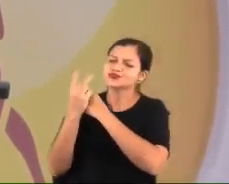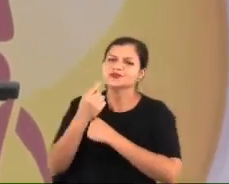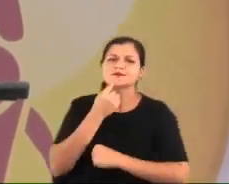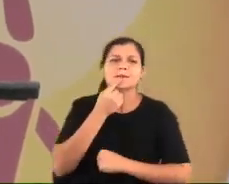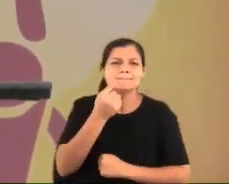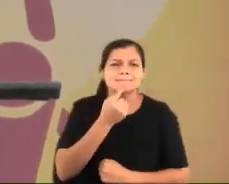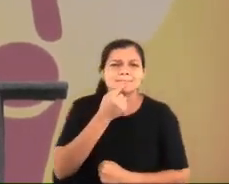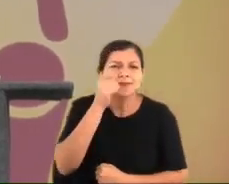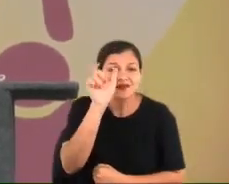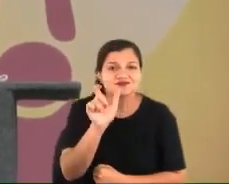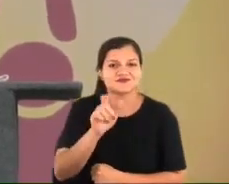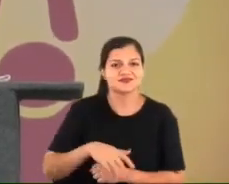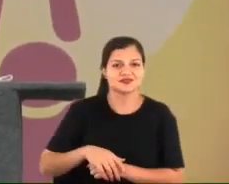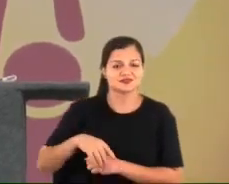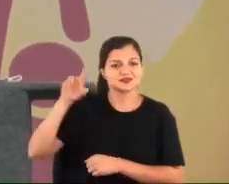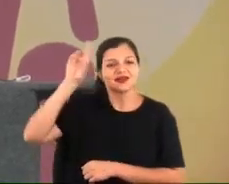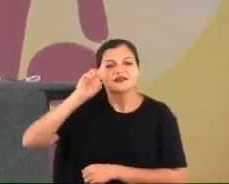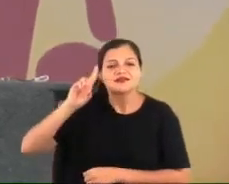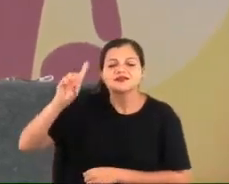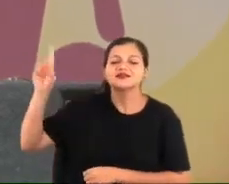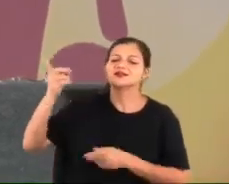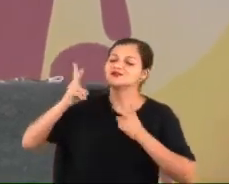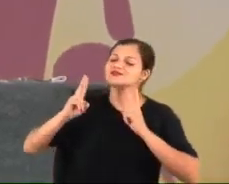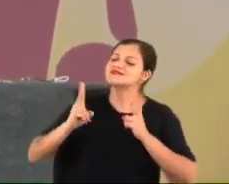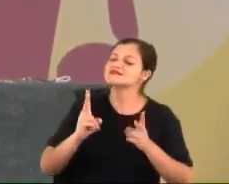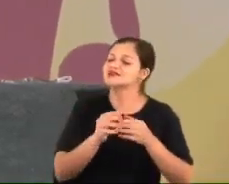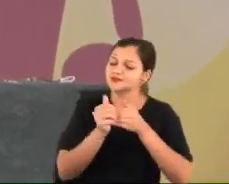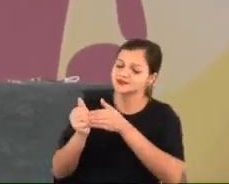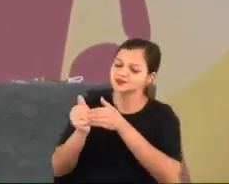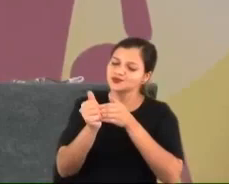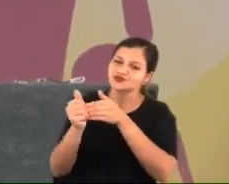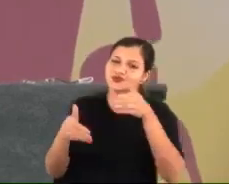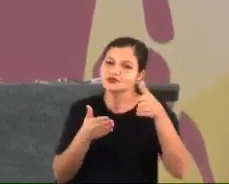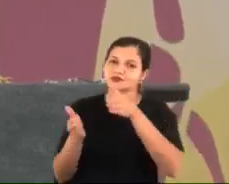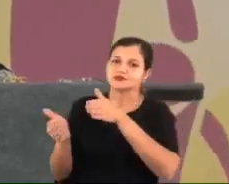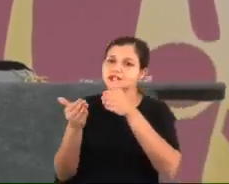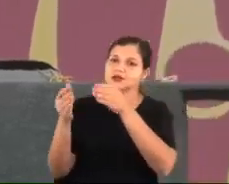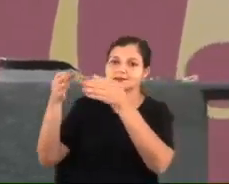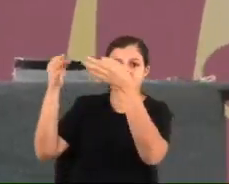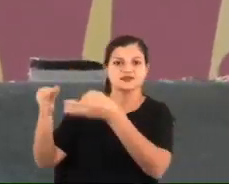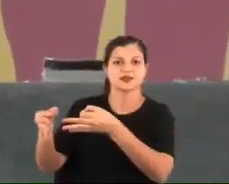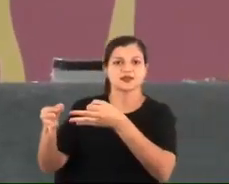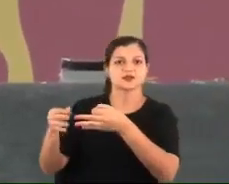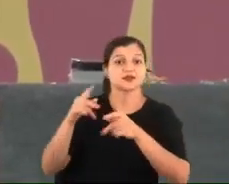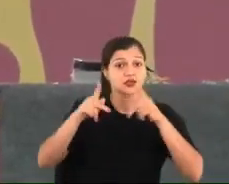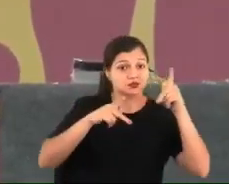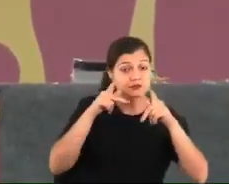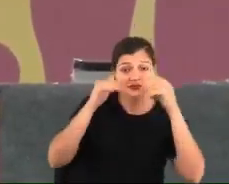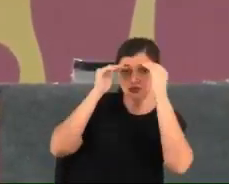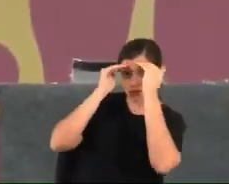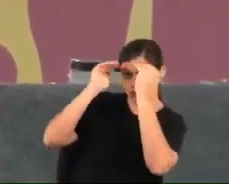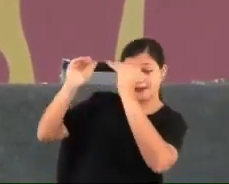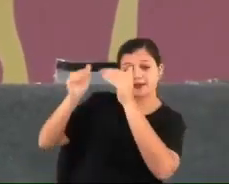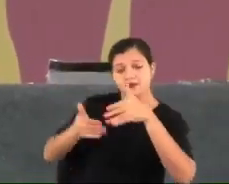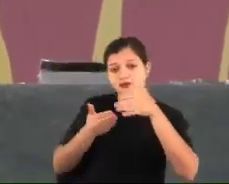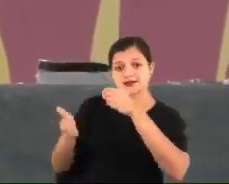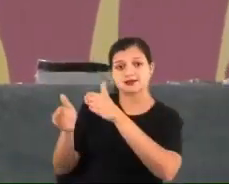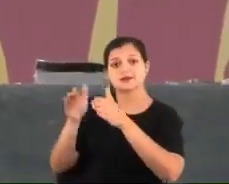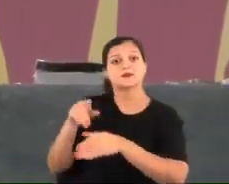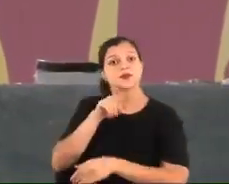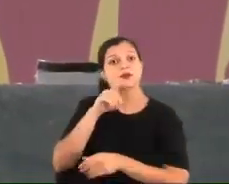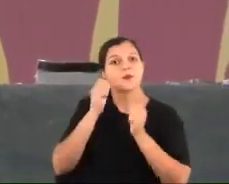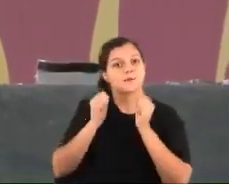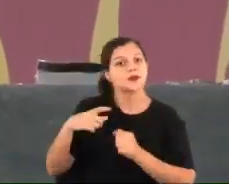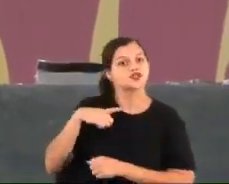você. Deus sempre nos guia no caminho certo. E quem obedece esse caminho, pode ter